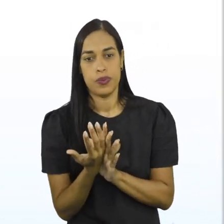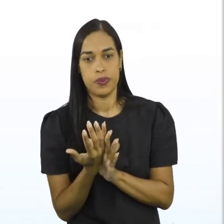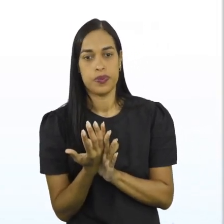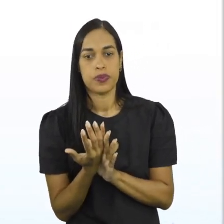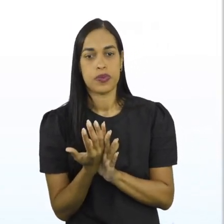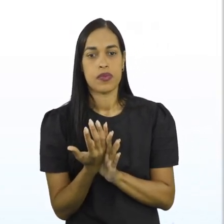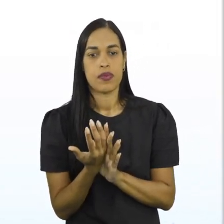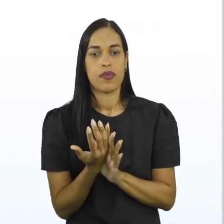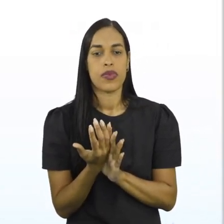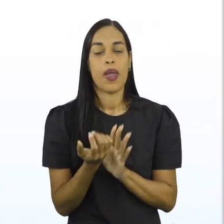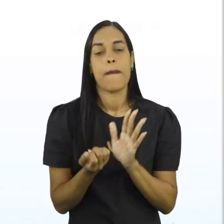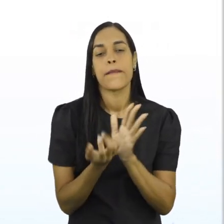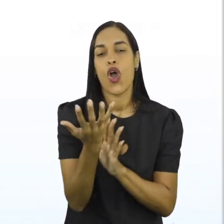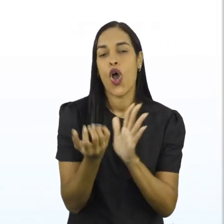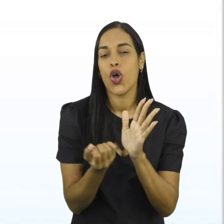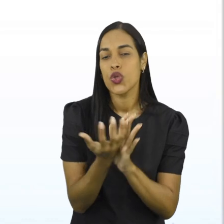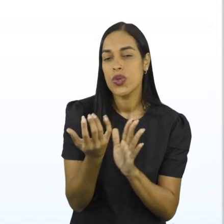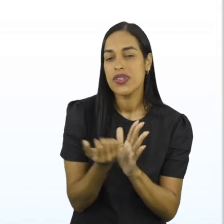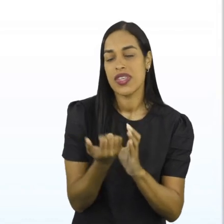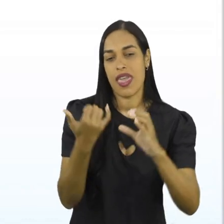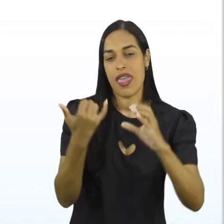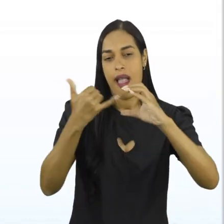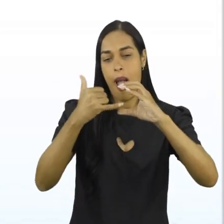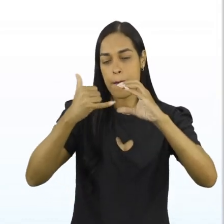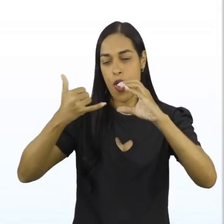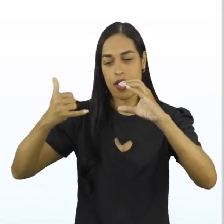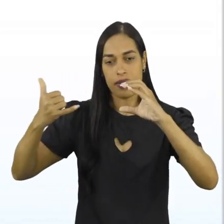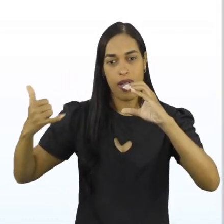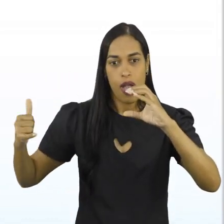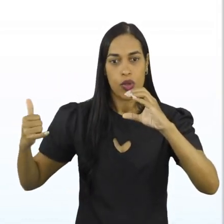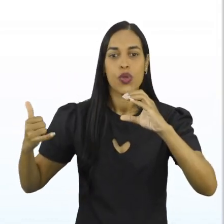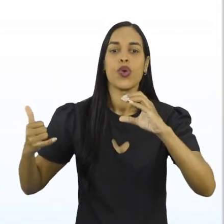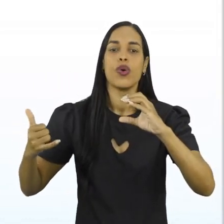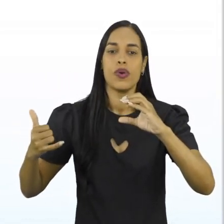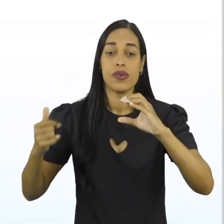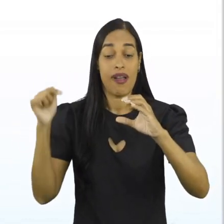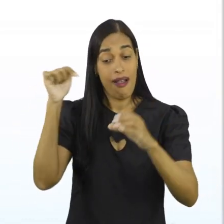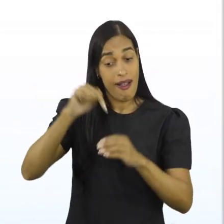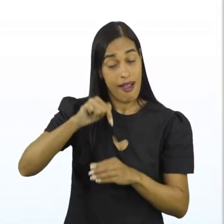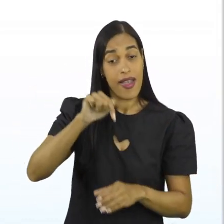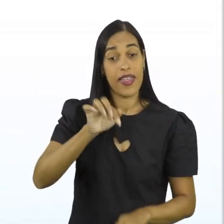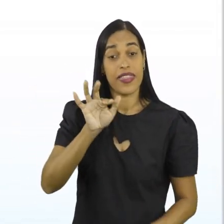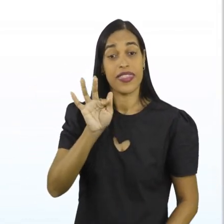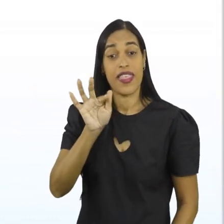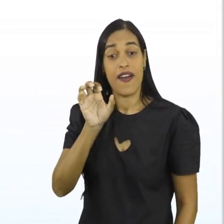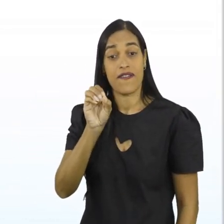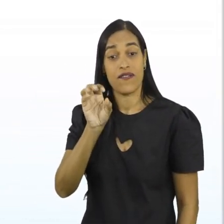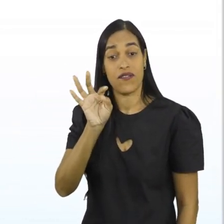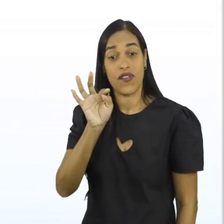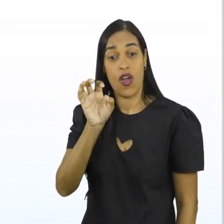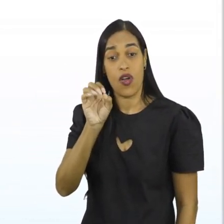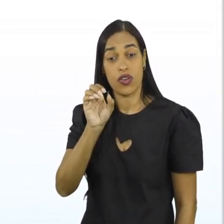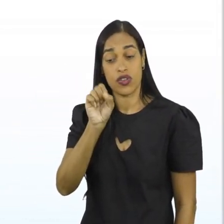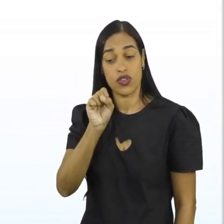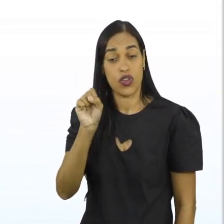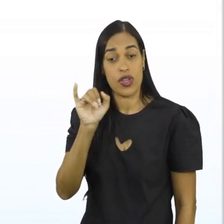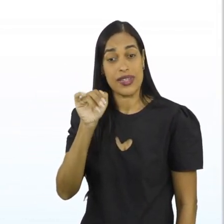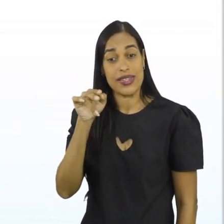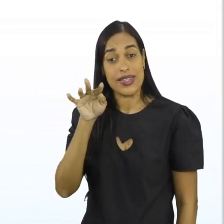é exatamente produzir carboidrato. Ou seja, é na fotossíntese que você tem a produção